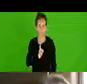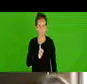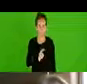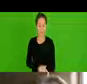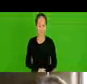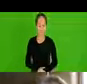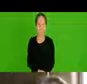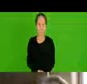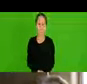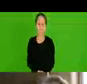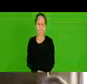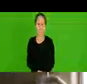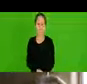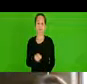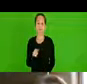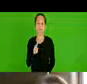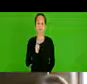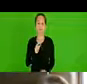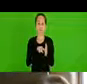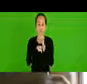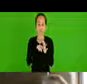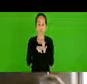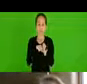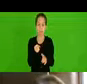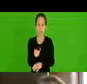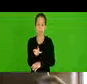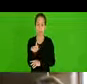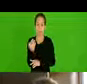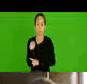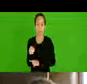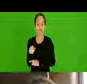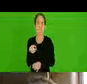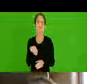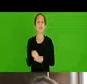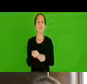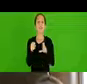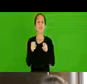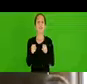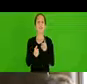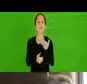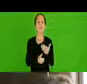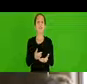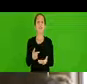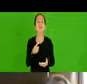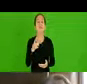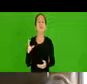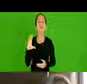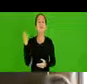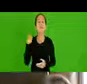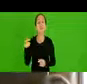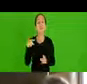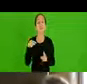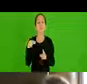até mesmo a pesquisa quantitativa, ela pode se aliar, daí surge uma perspectiva de pesquisa